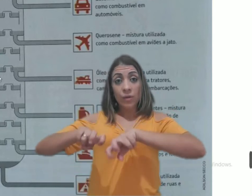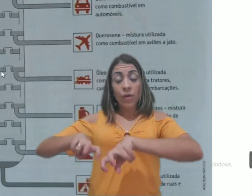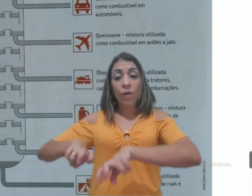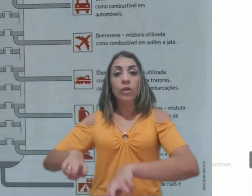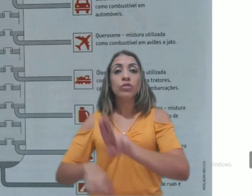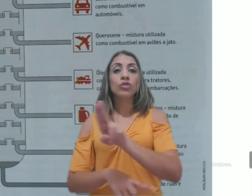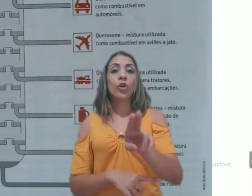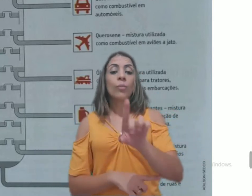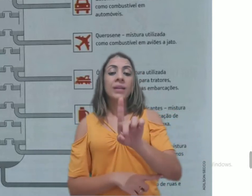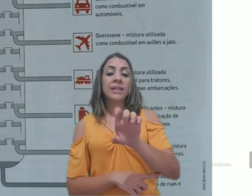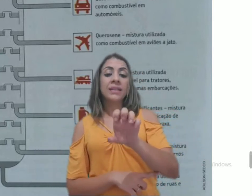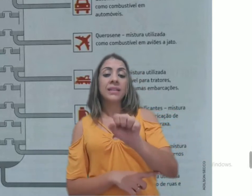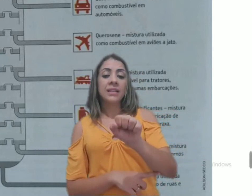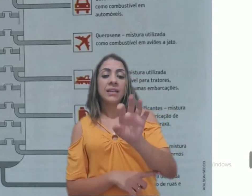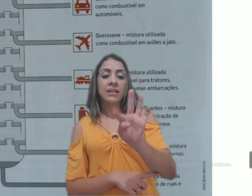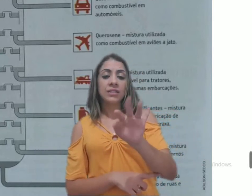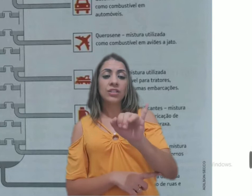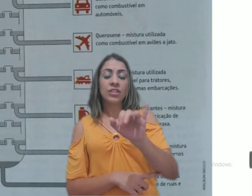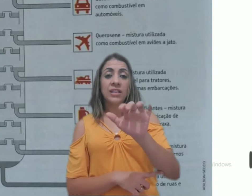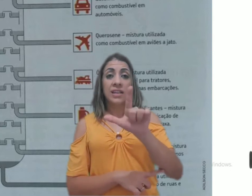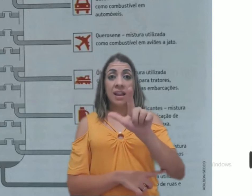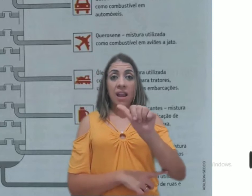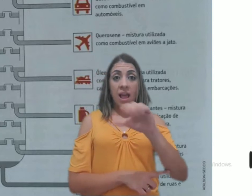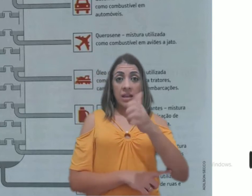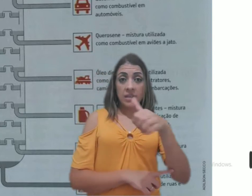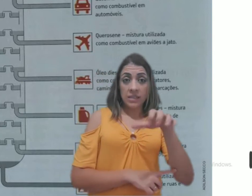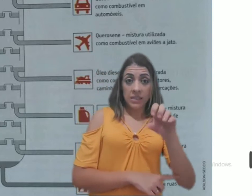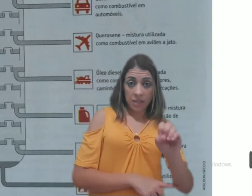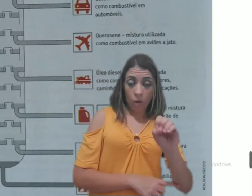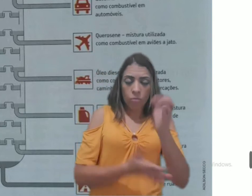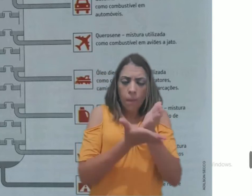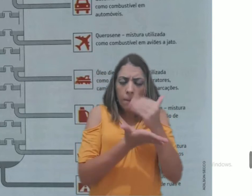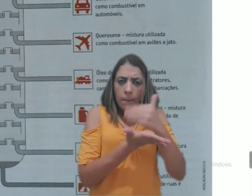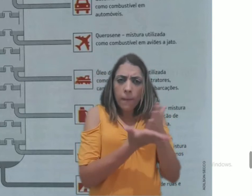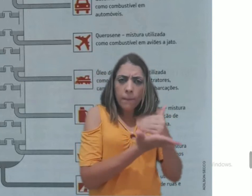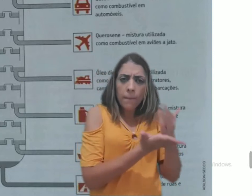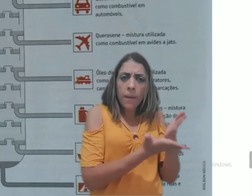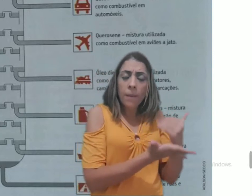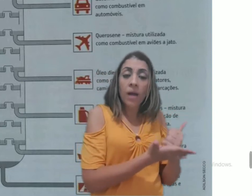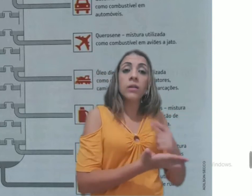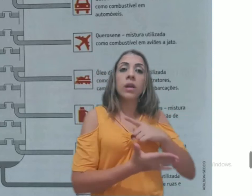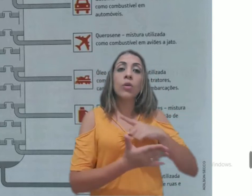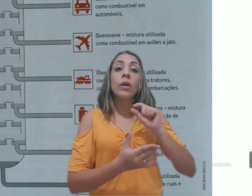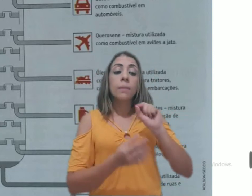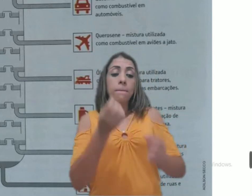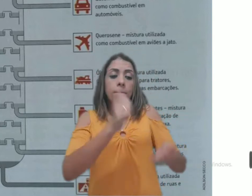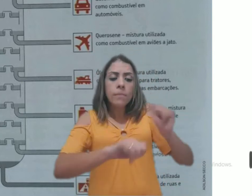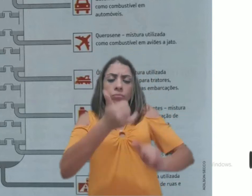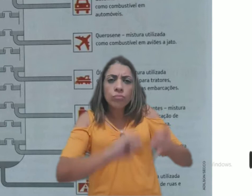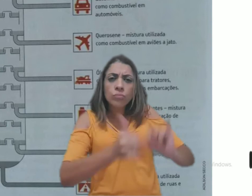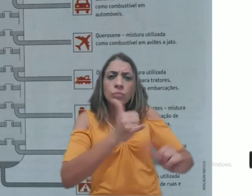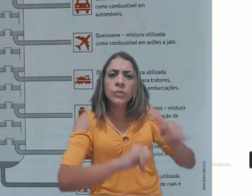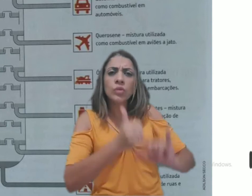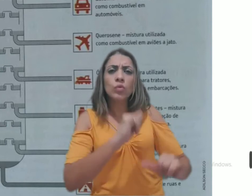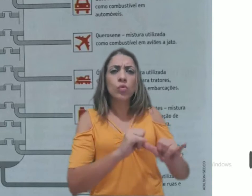primeiro. Esse processo aqui chama destilação fracionada. Lembrando lá da destilação, quando a gente viu a separação de misturas, é o processo